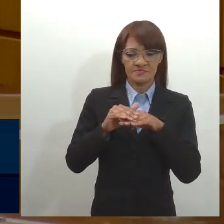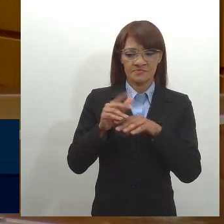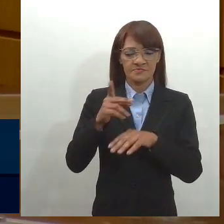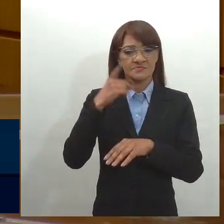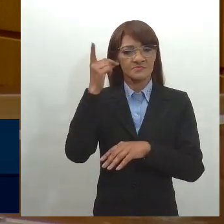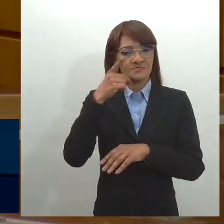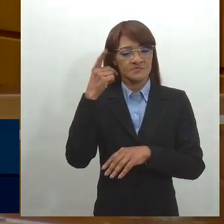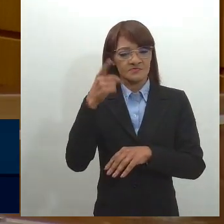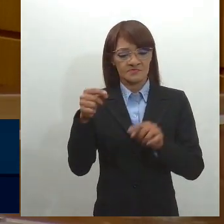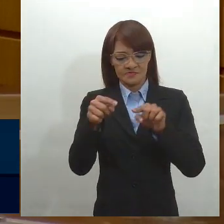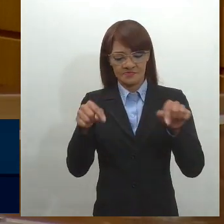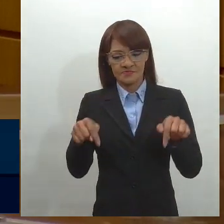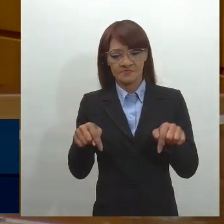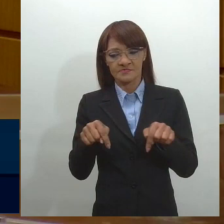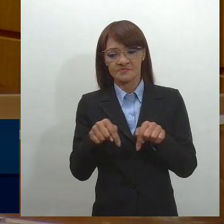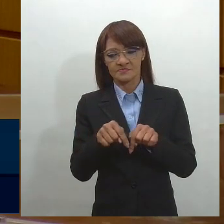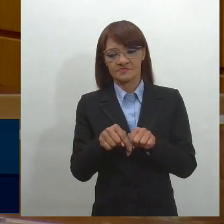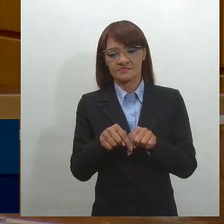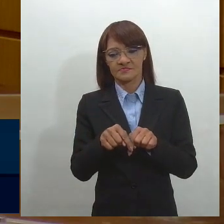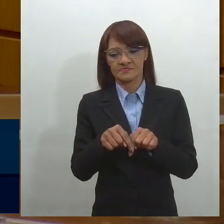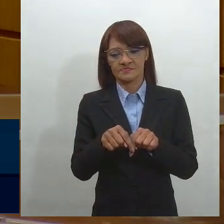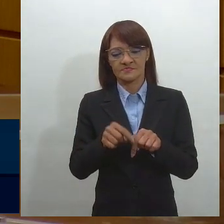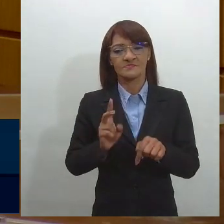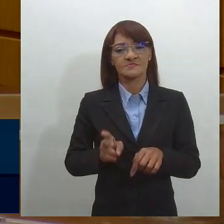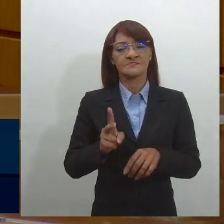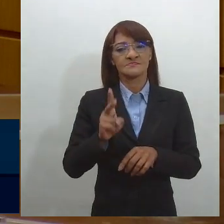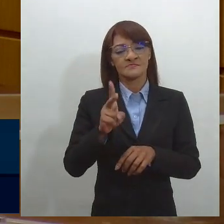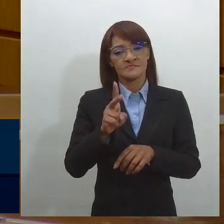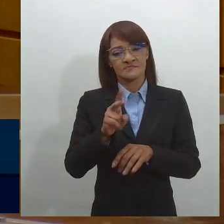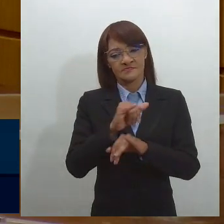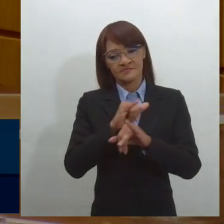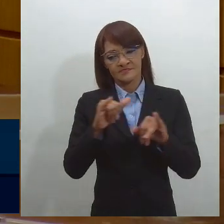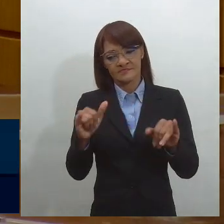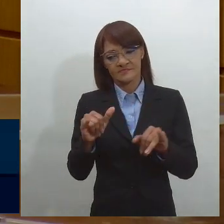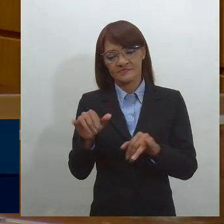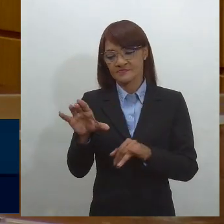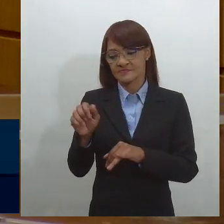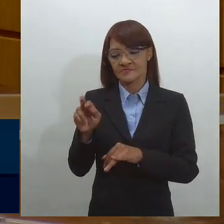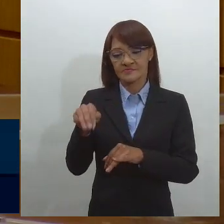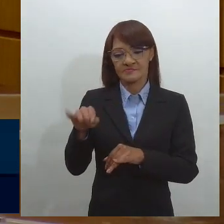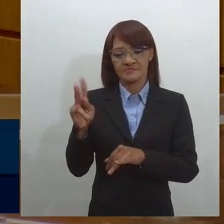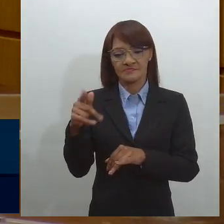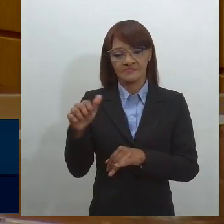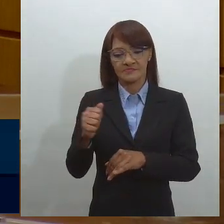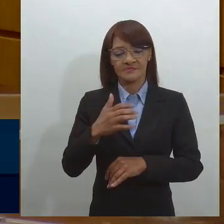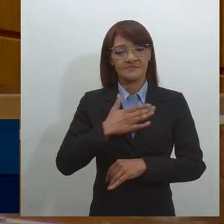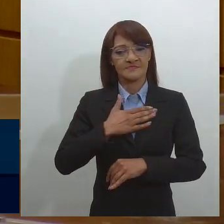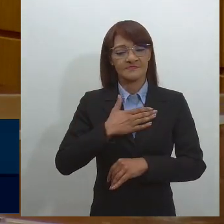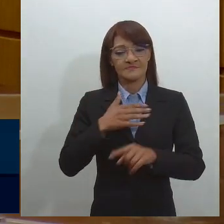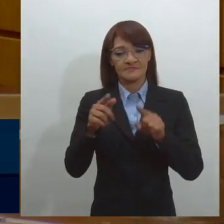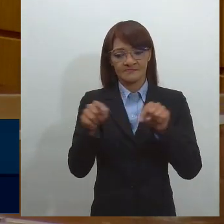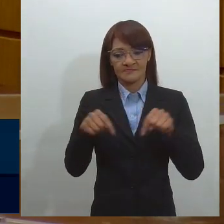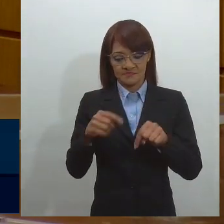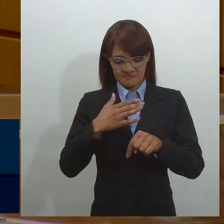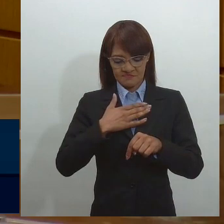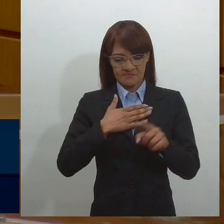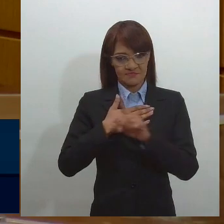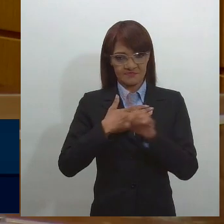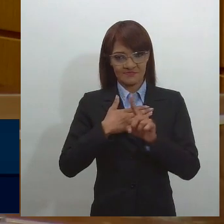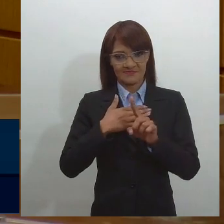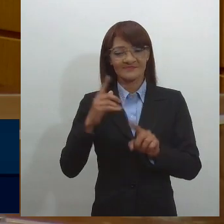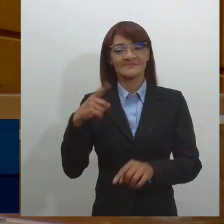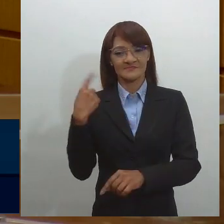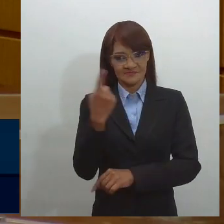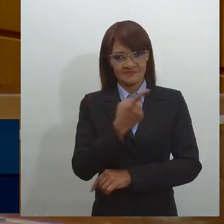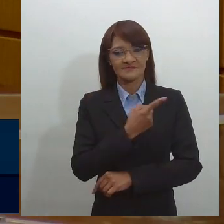sempre em discurso eu dizia, Carminha, o meu gabinete não é meu, é nosso, é a casa do povo,